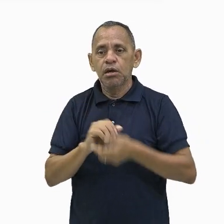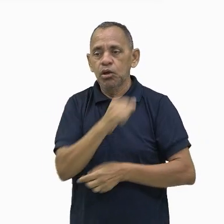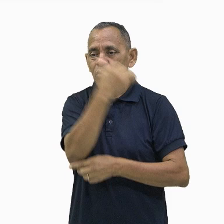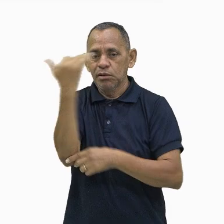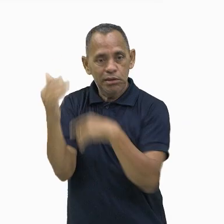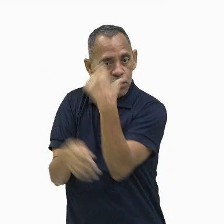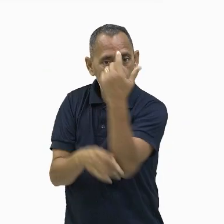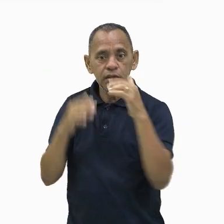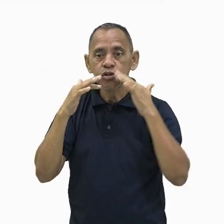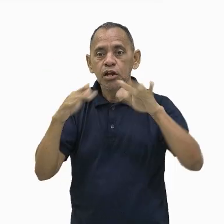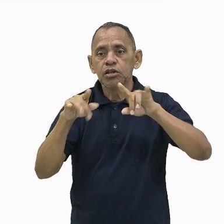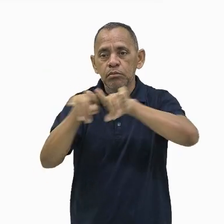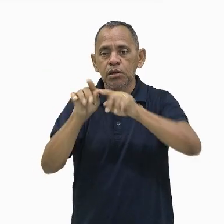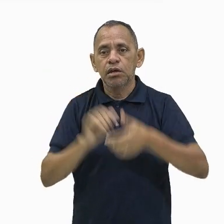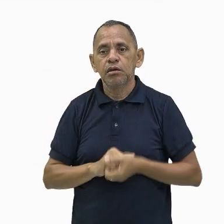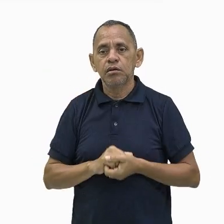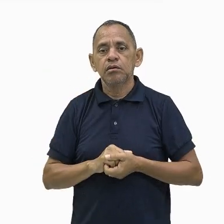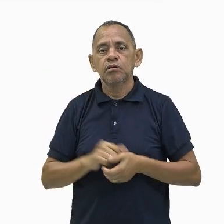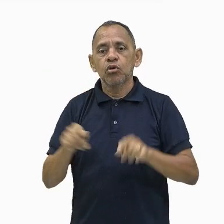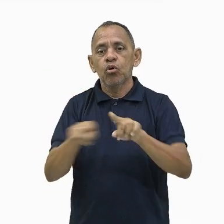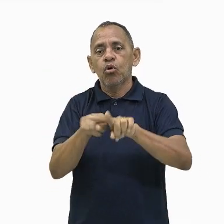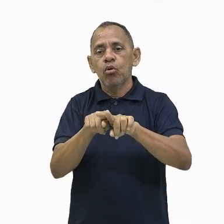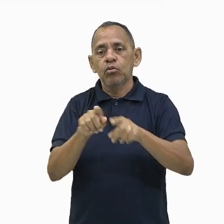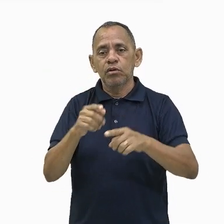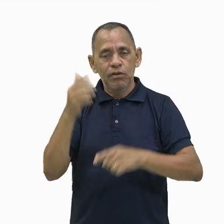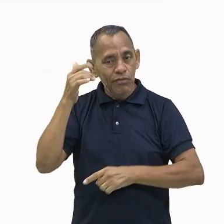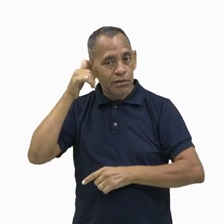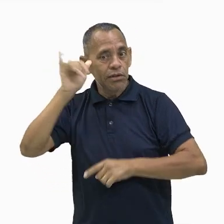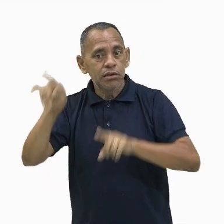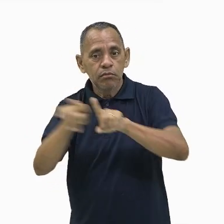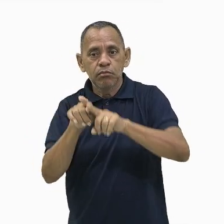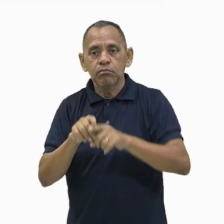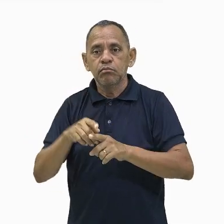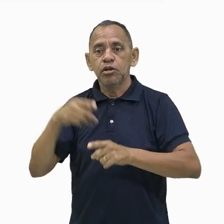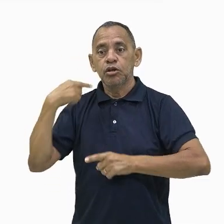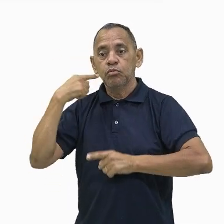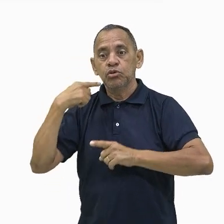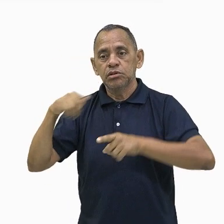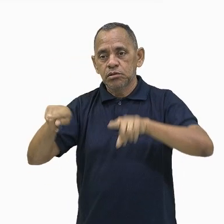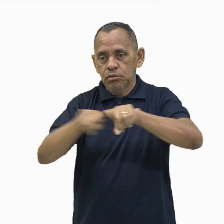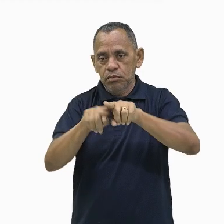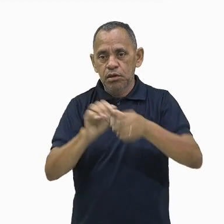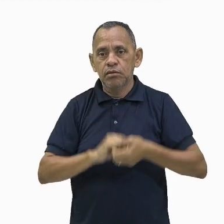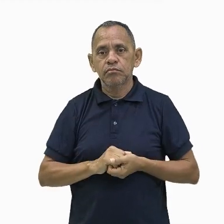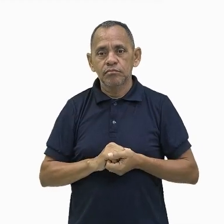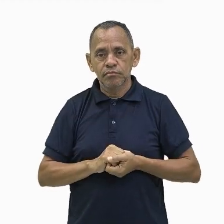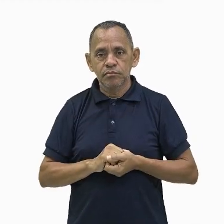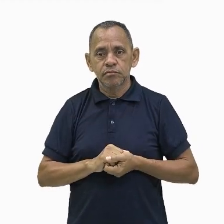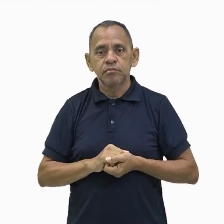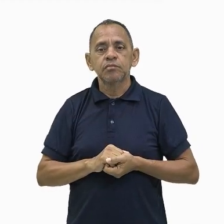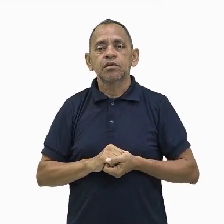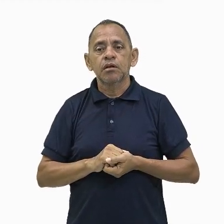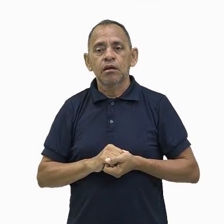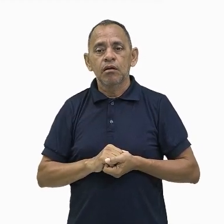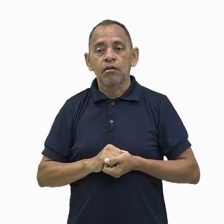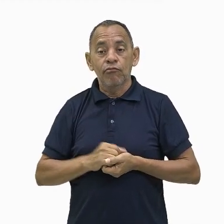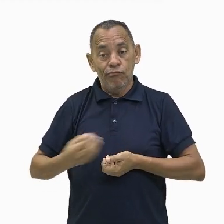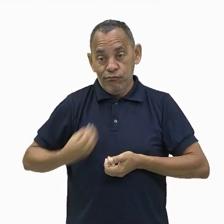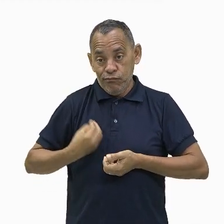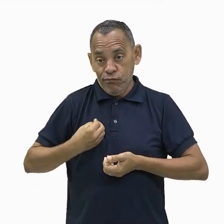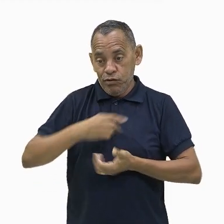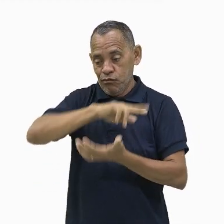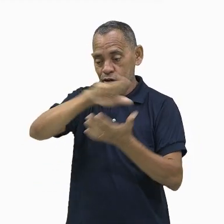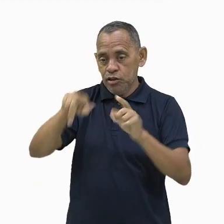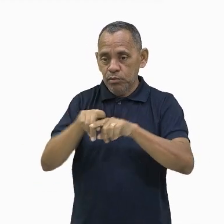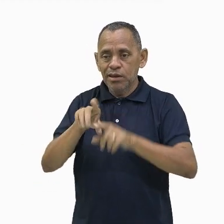5 R's, então, têm uma importância crítica quando pensamos em conservação da biodiversidade significativa, pois cada